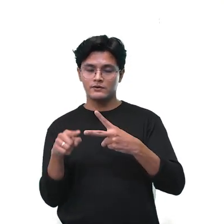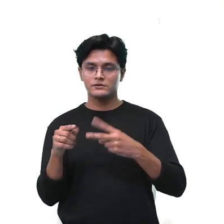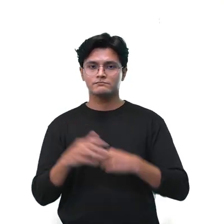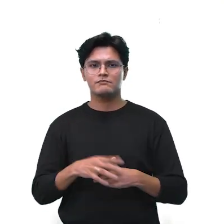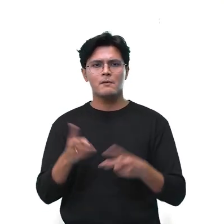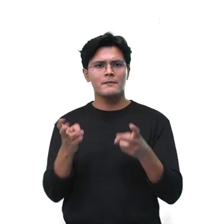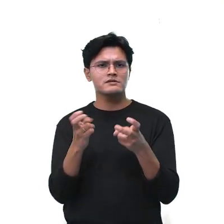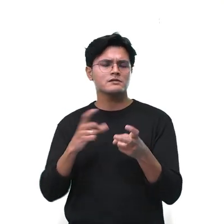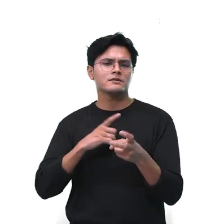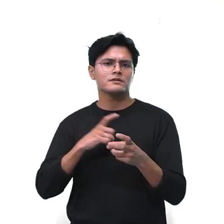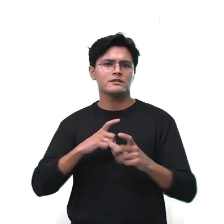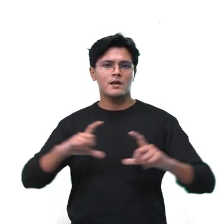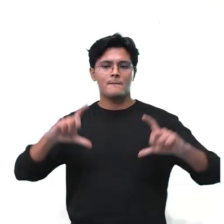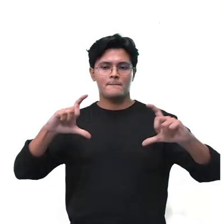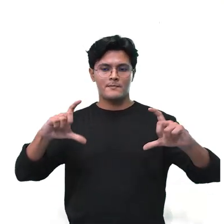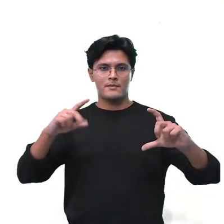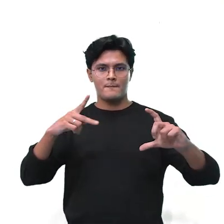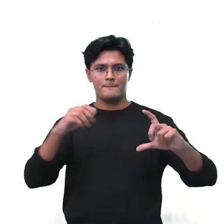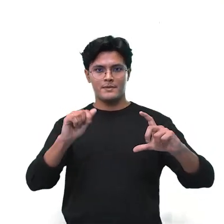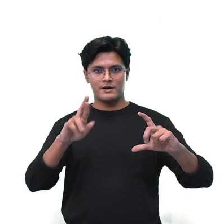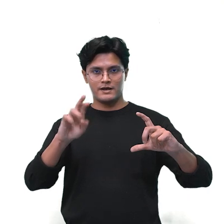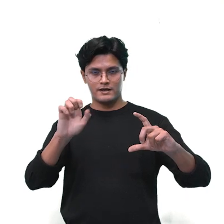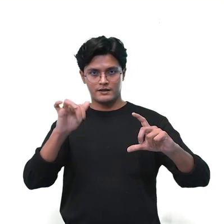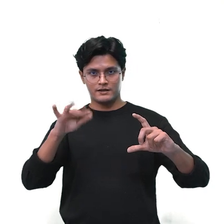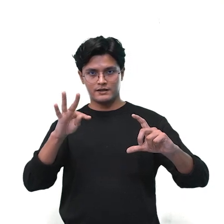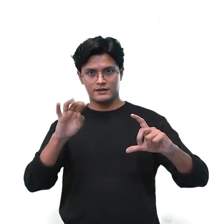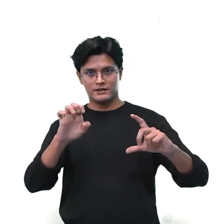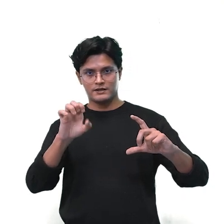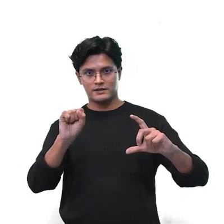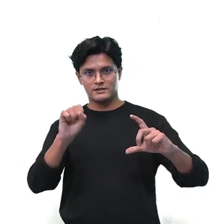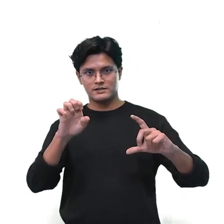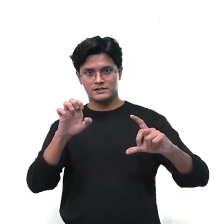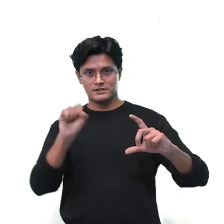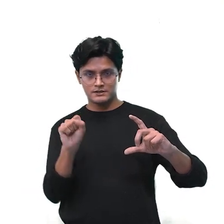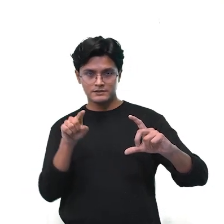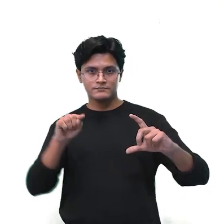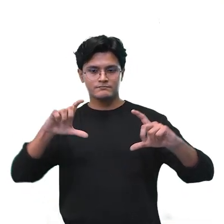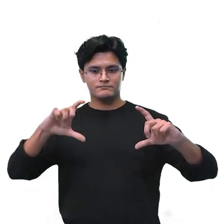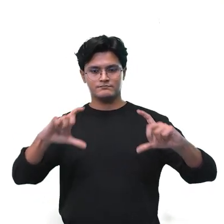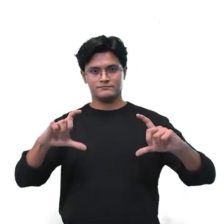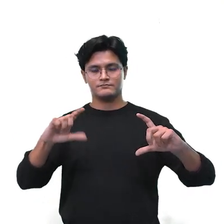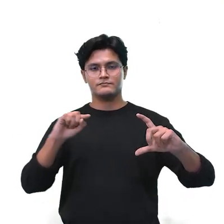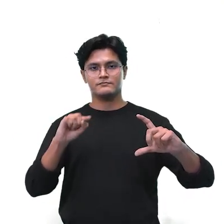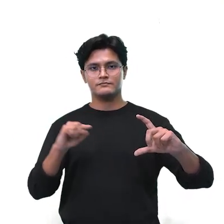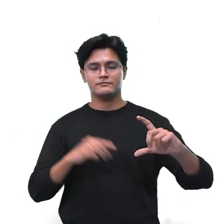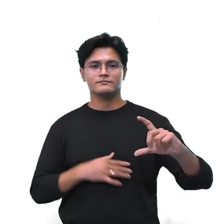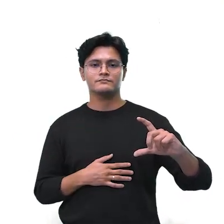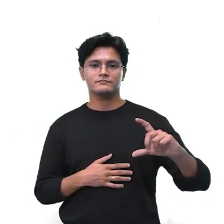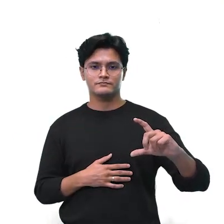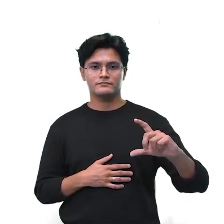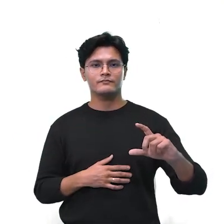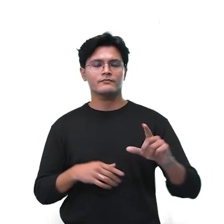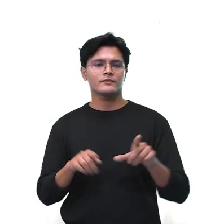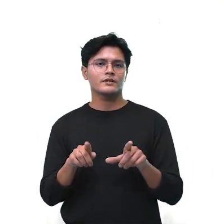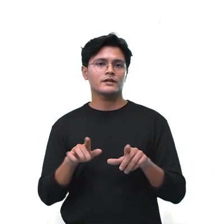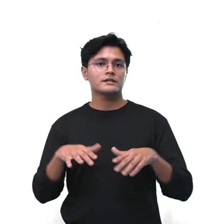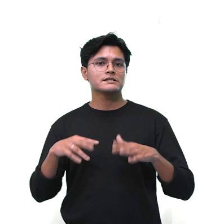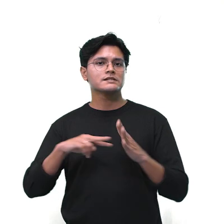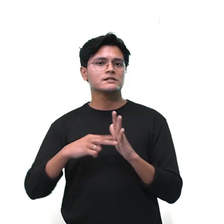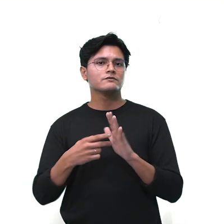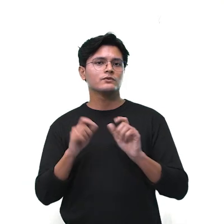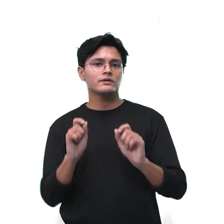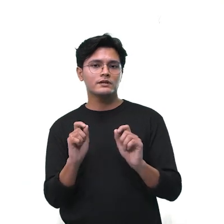Na matemática, o parêntese ele faz a vez do sinal de multiplicação também, tá, gente? Então, significa que entre